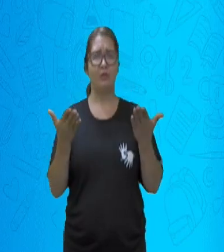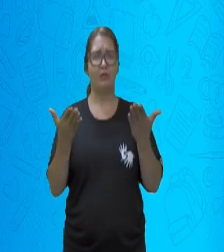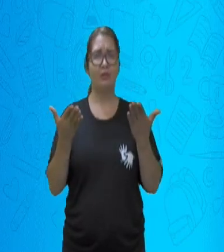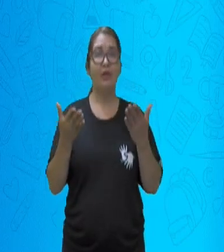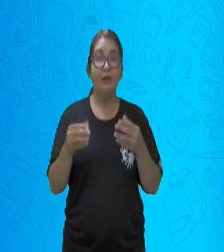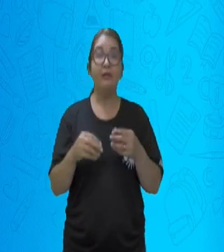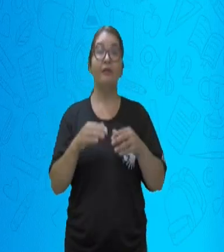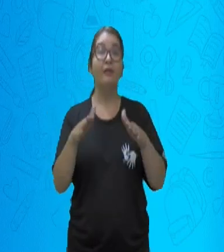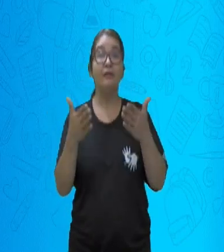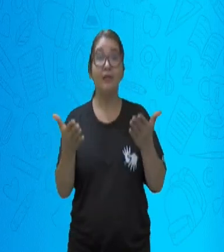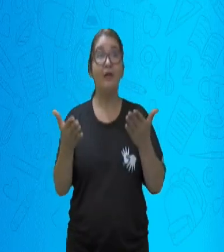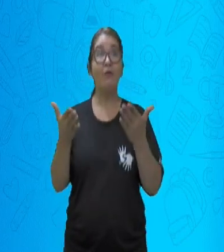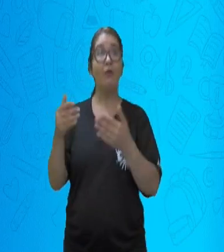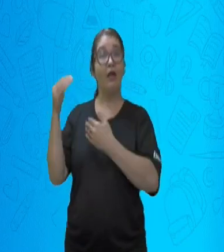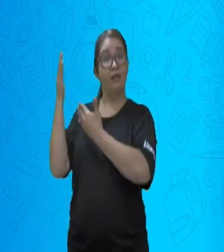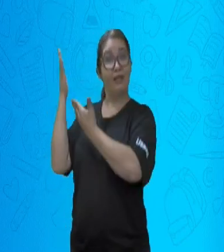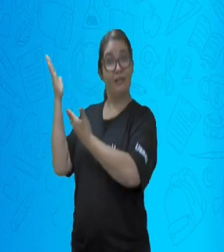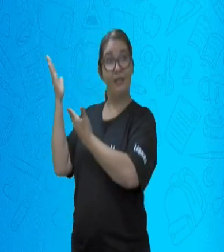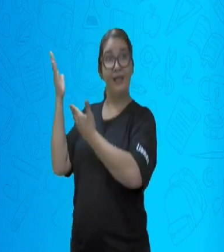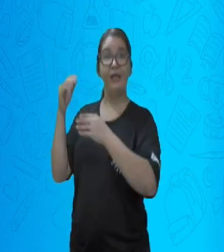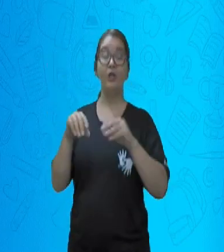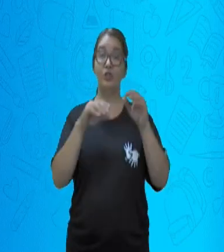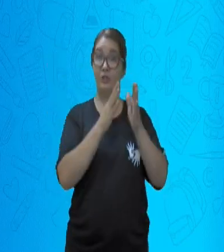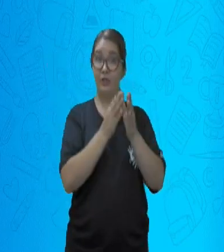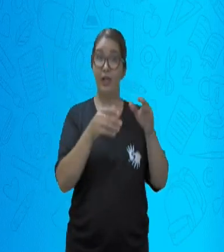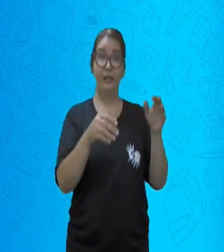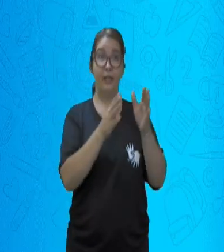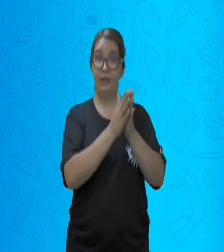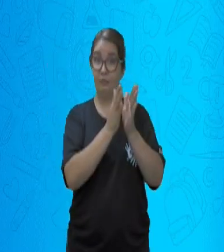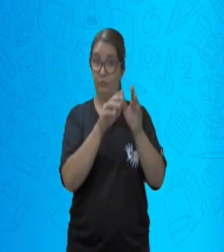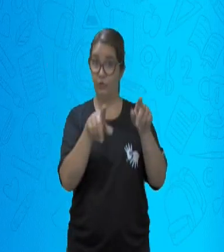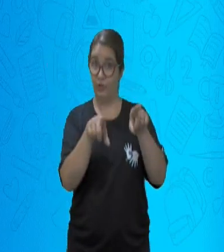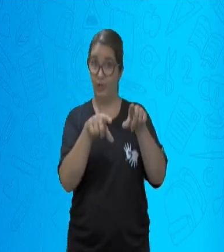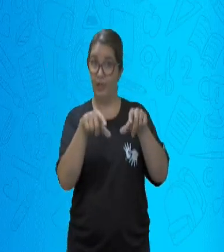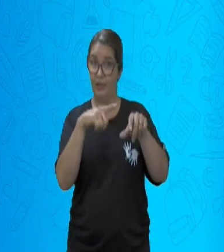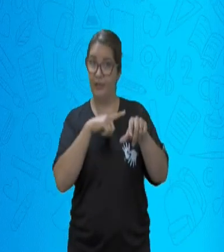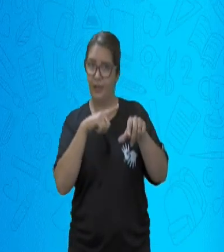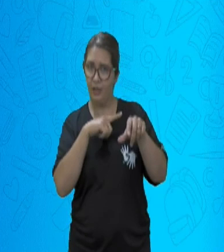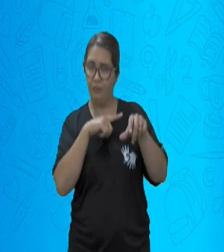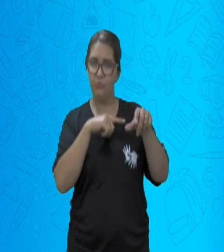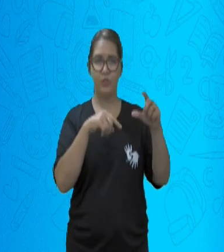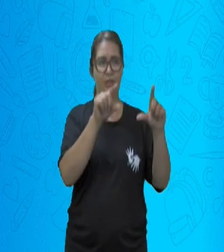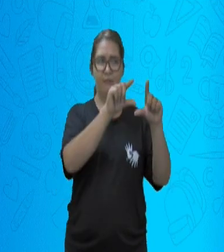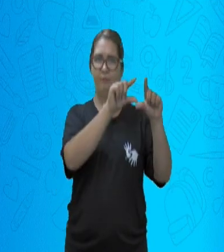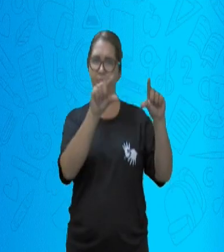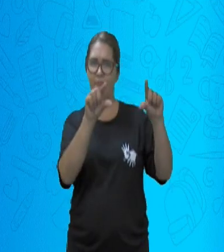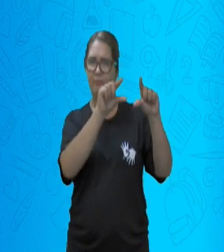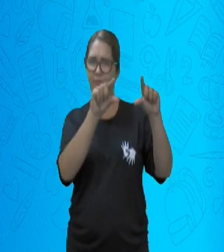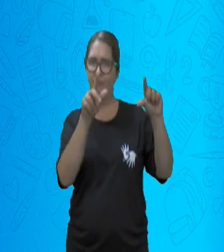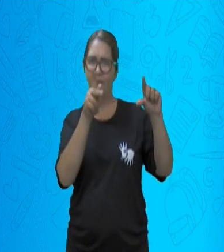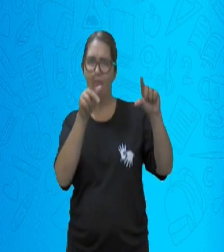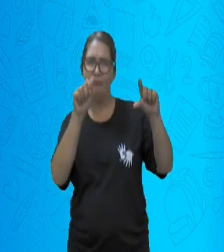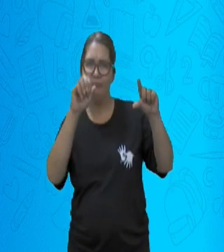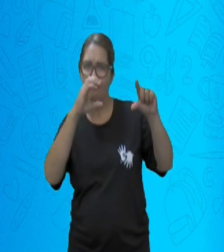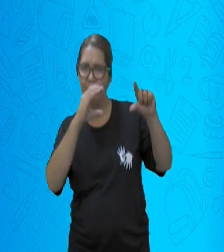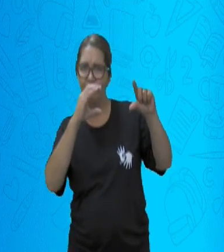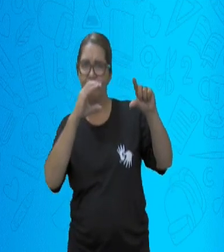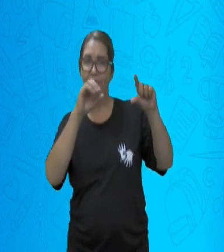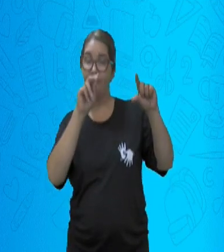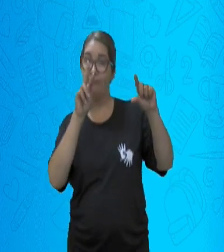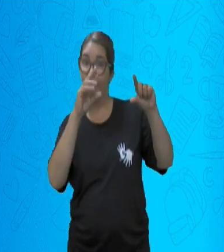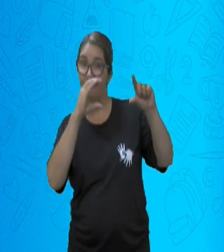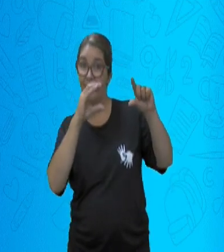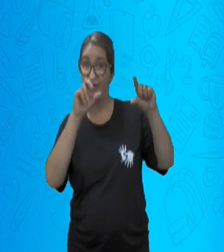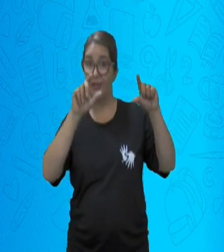nós temos a parte das parcelas. Lembram que essas partes aqui são identificadas como parcelas?